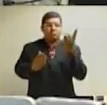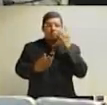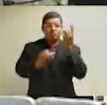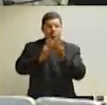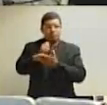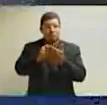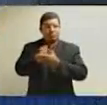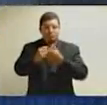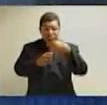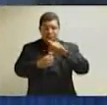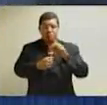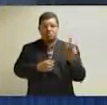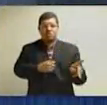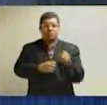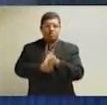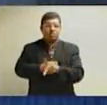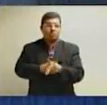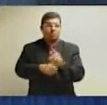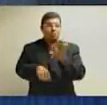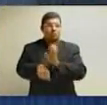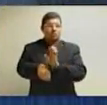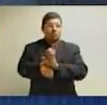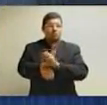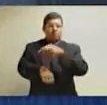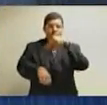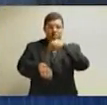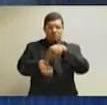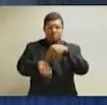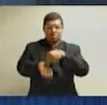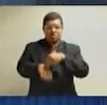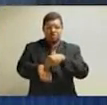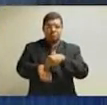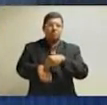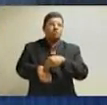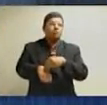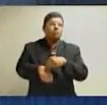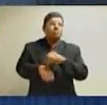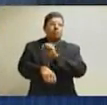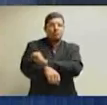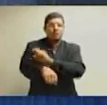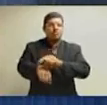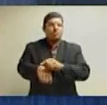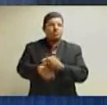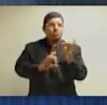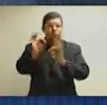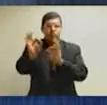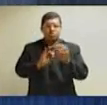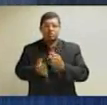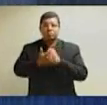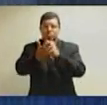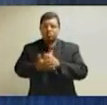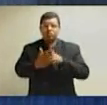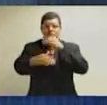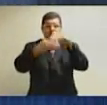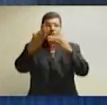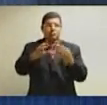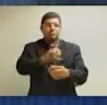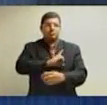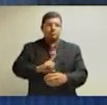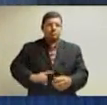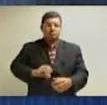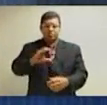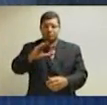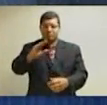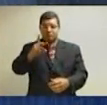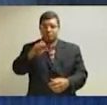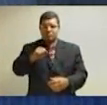database foram os professores da rede municipal de ensino da cidade de Manaus, num plano que eu ajudei a construir, que o deputado Chico